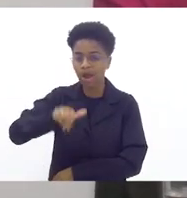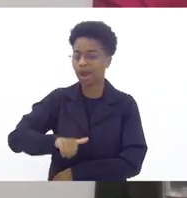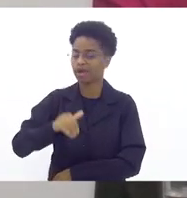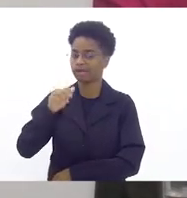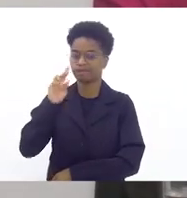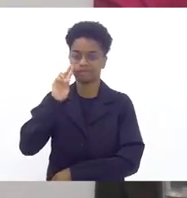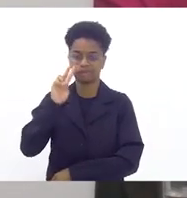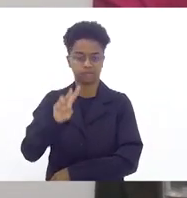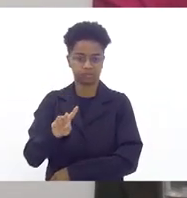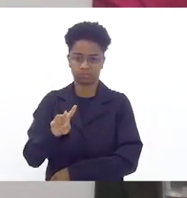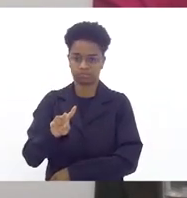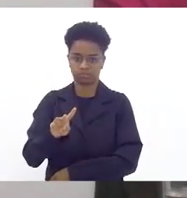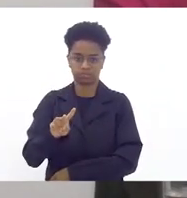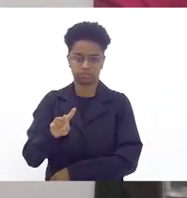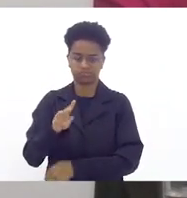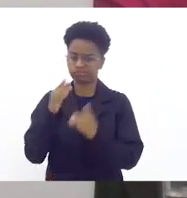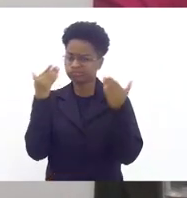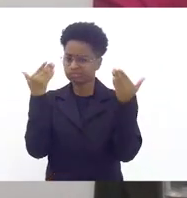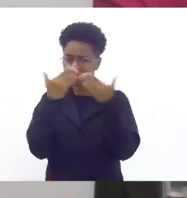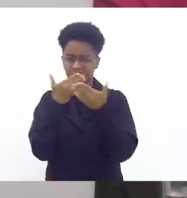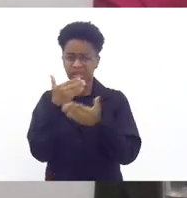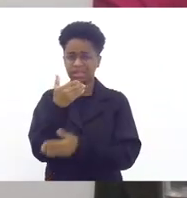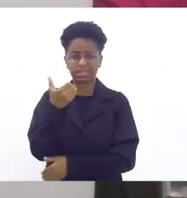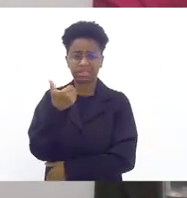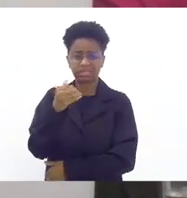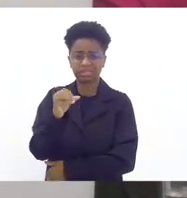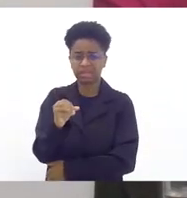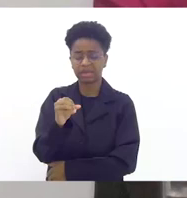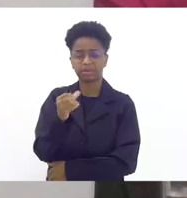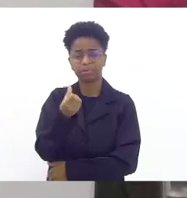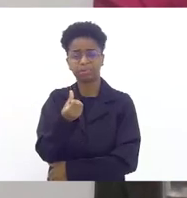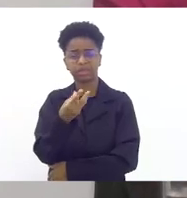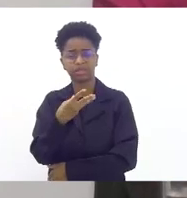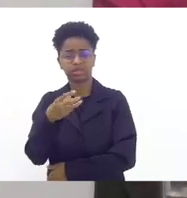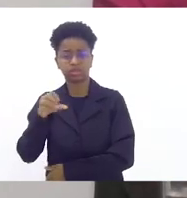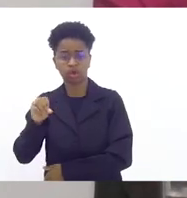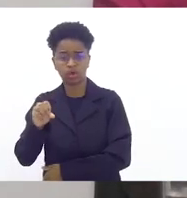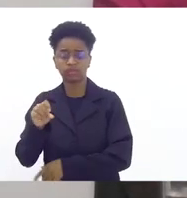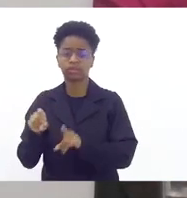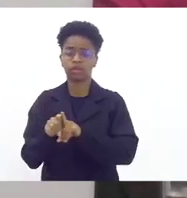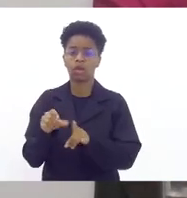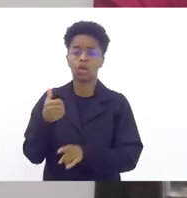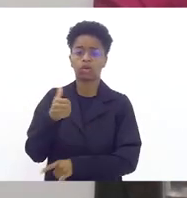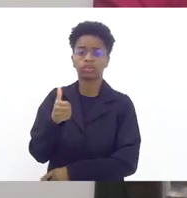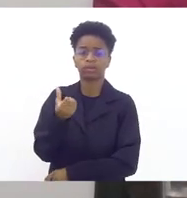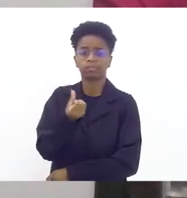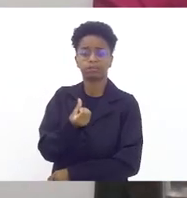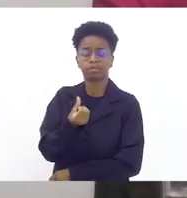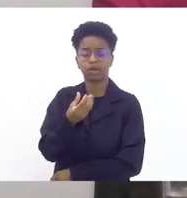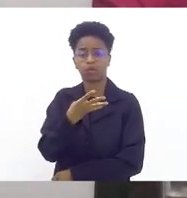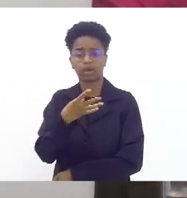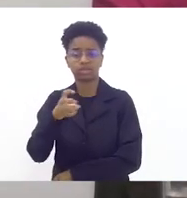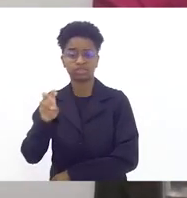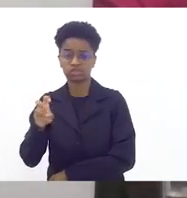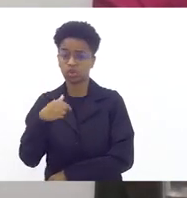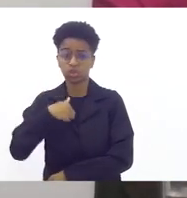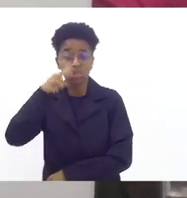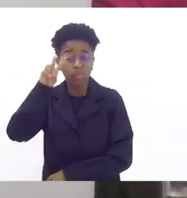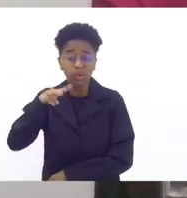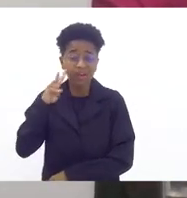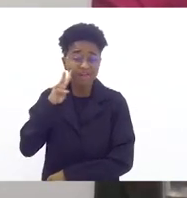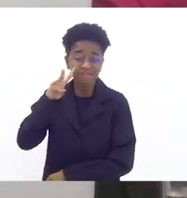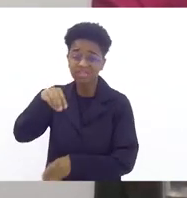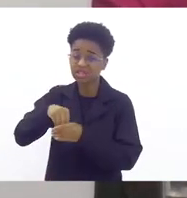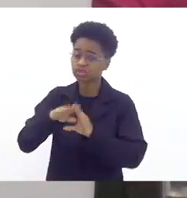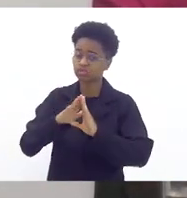tanto a lei das 639 como a lei 11.645 serem colocadas dentro da escola sem que